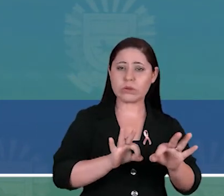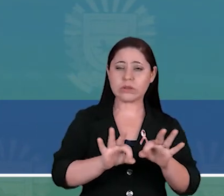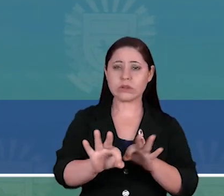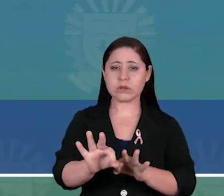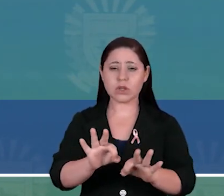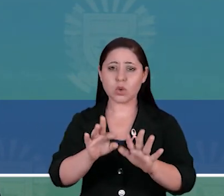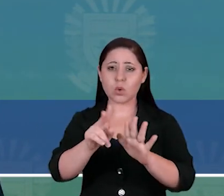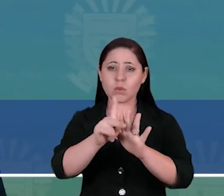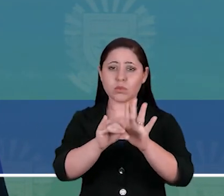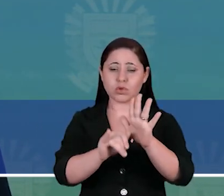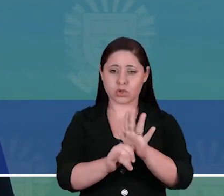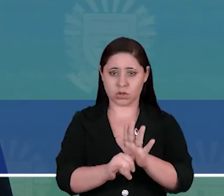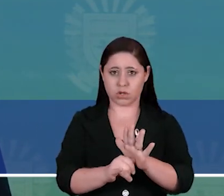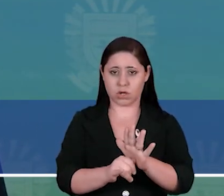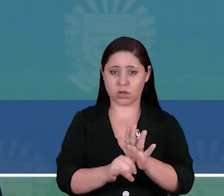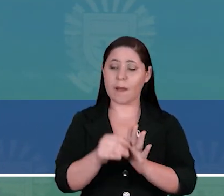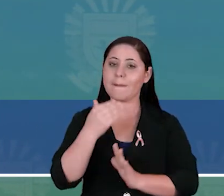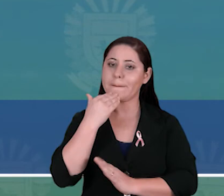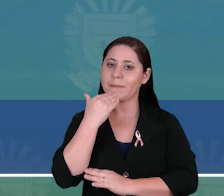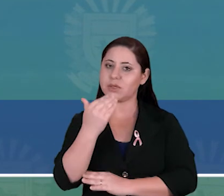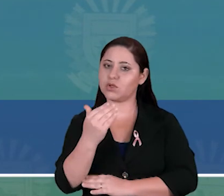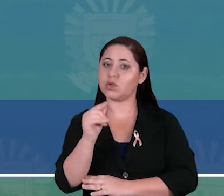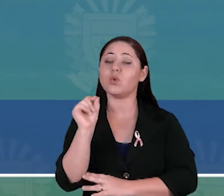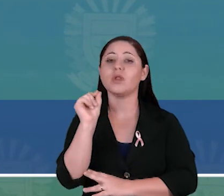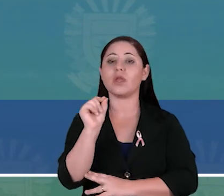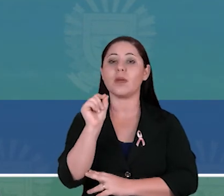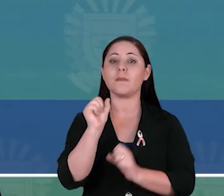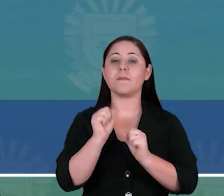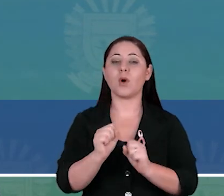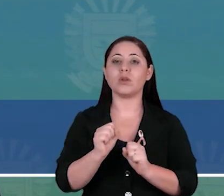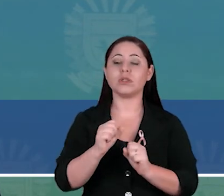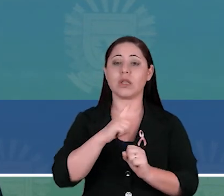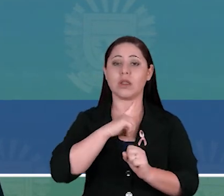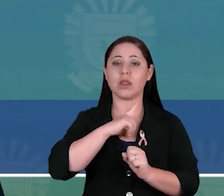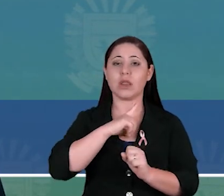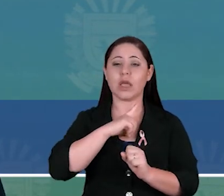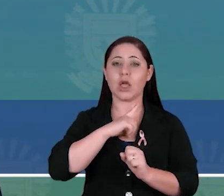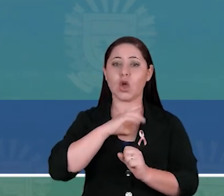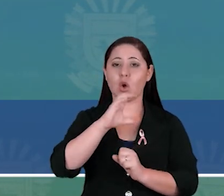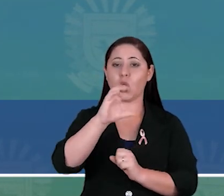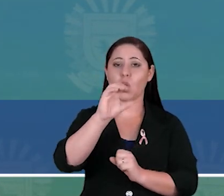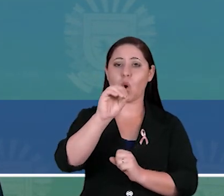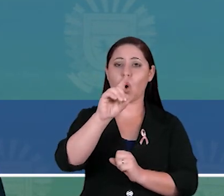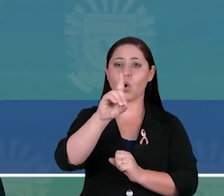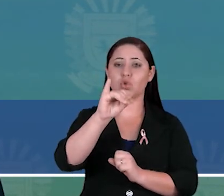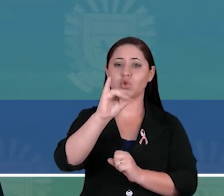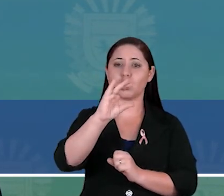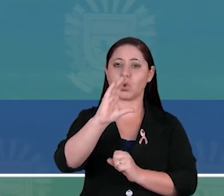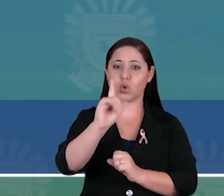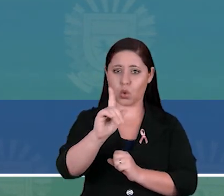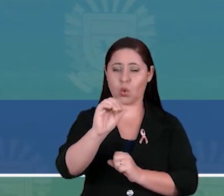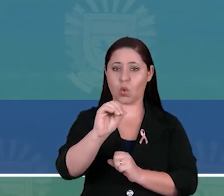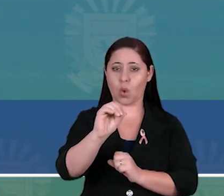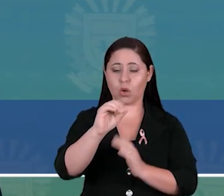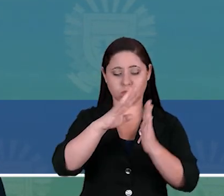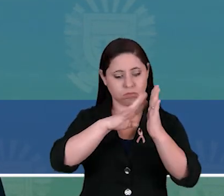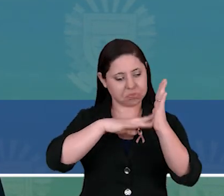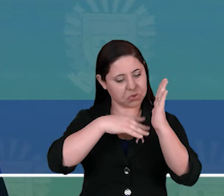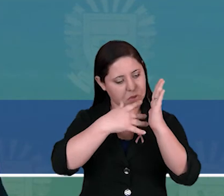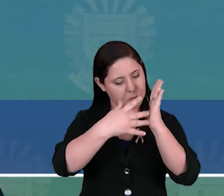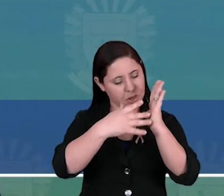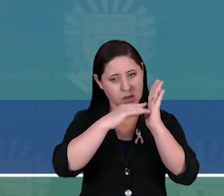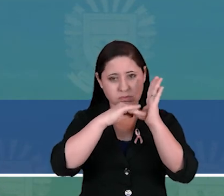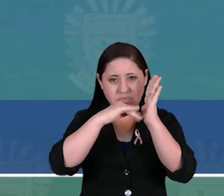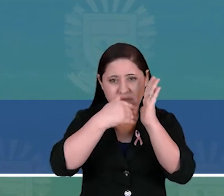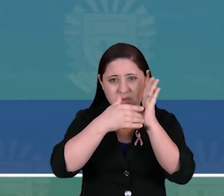elaborando um projeto a nosso pedido para que a gente possa ter um código nesses crachás,